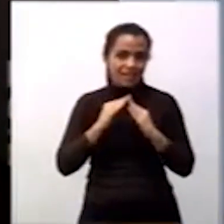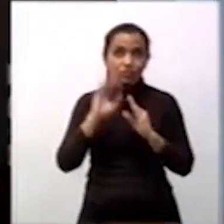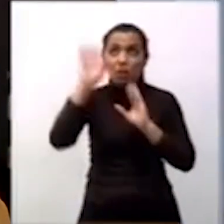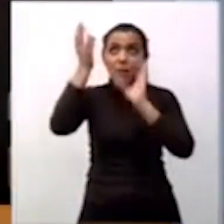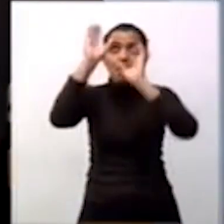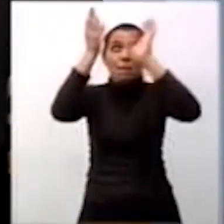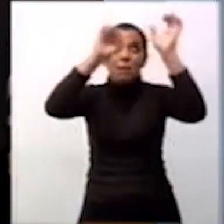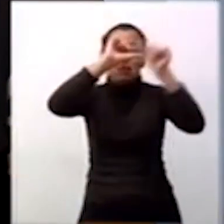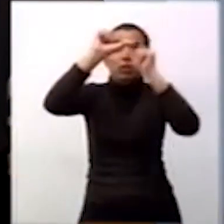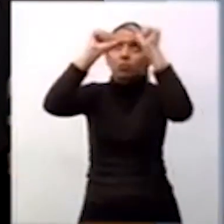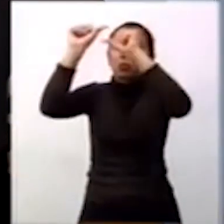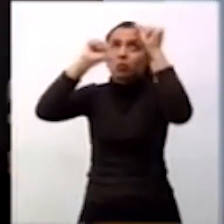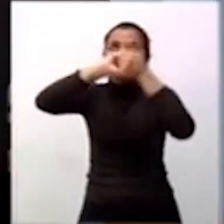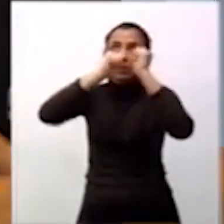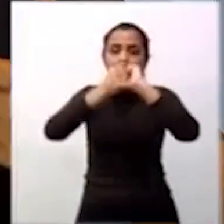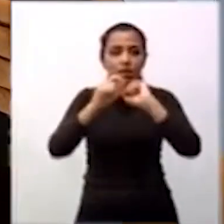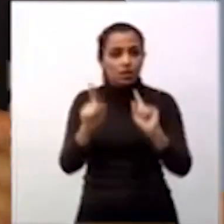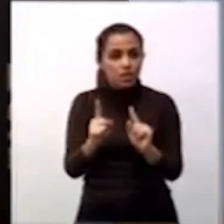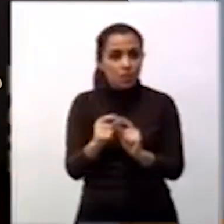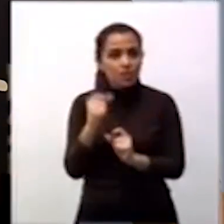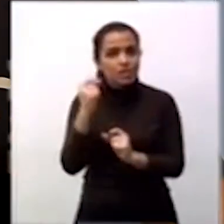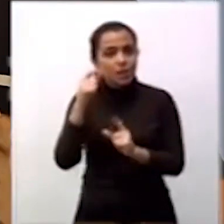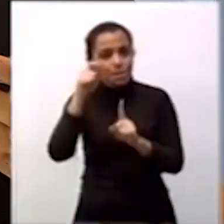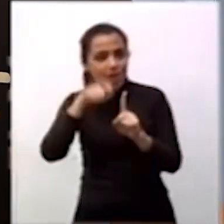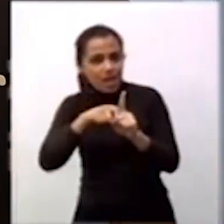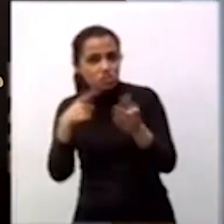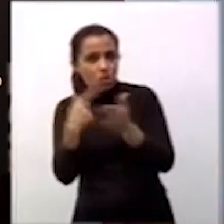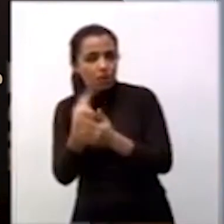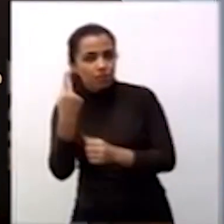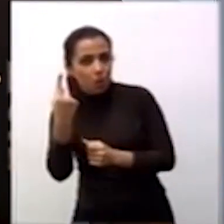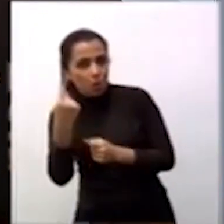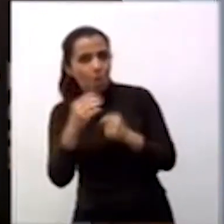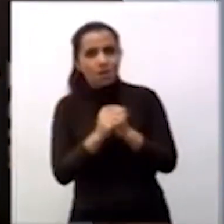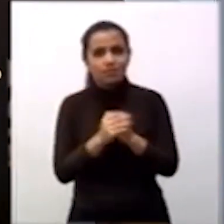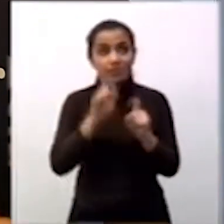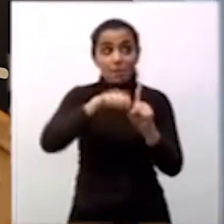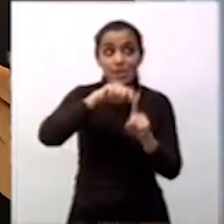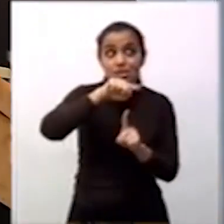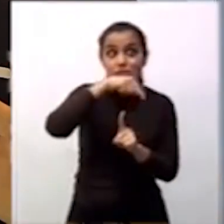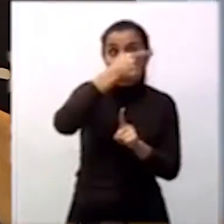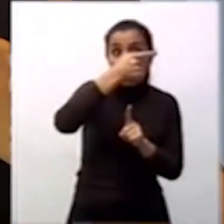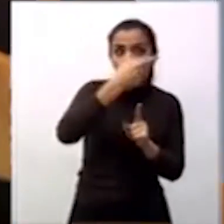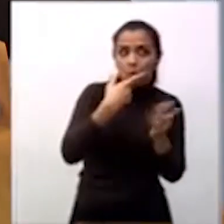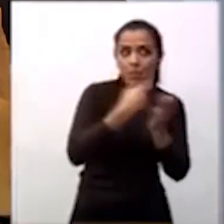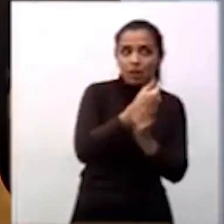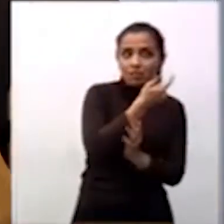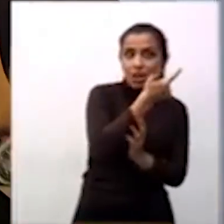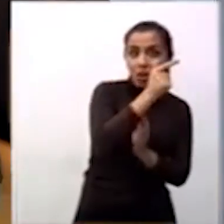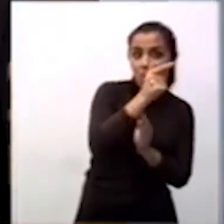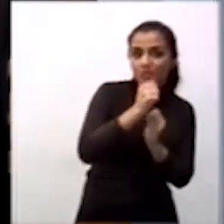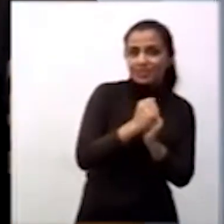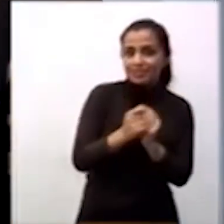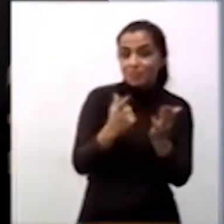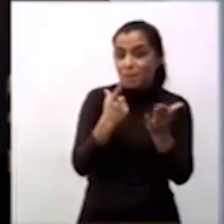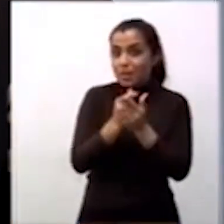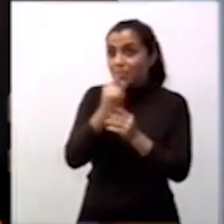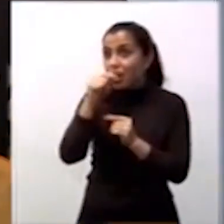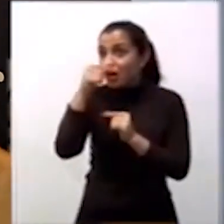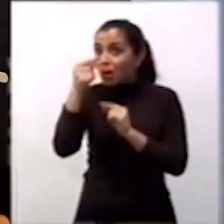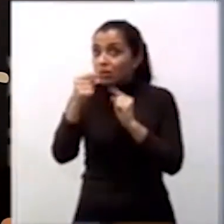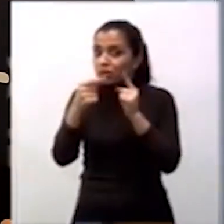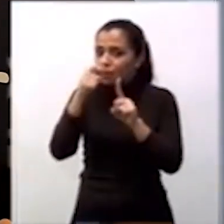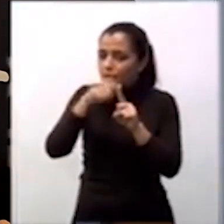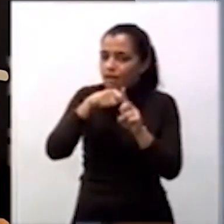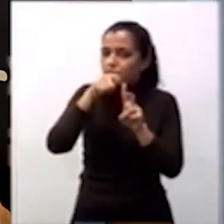incandescente e fluorescente por LED, mas fui a cada mês colocando uma a mais. E aí você vai podendo prever o impacto que isso vai ter